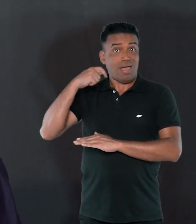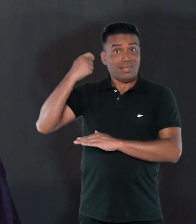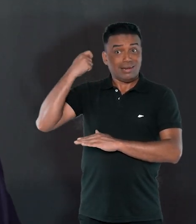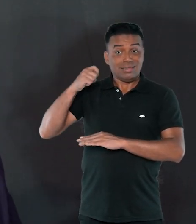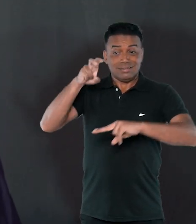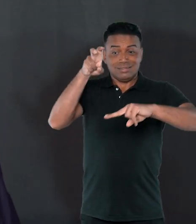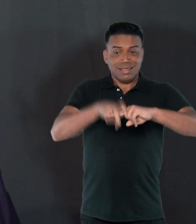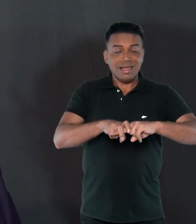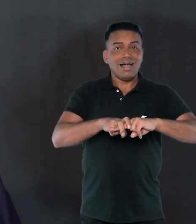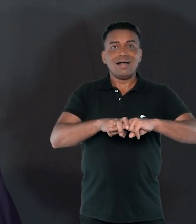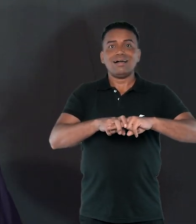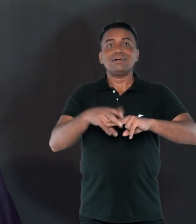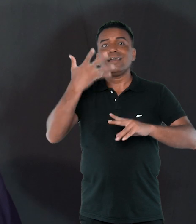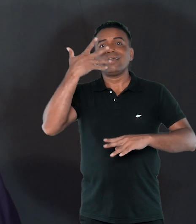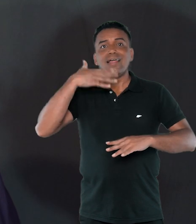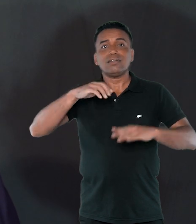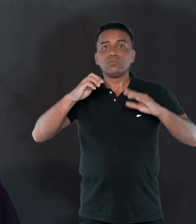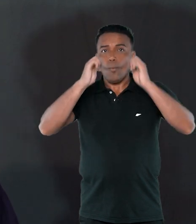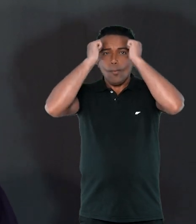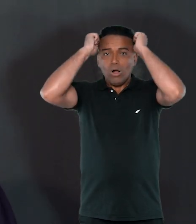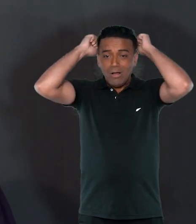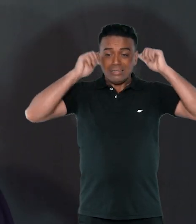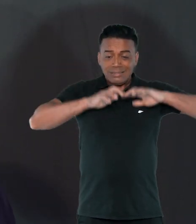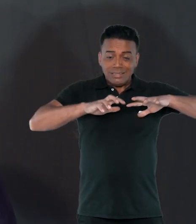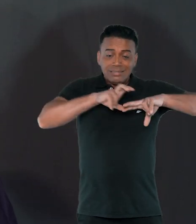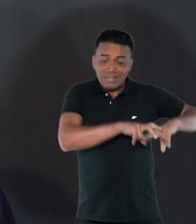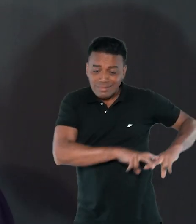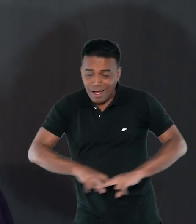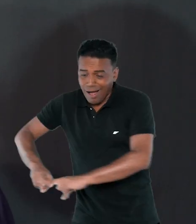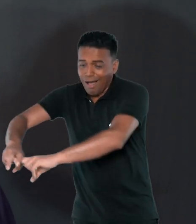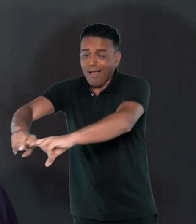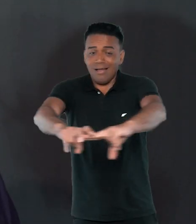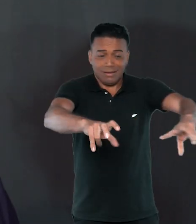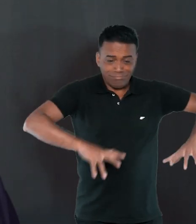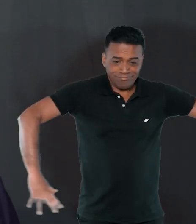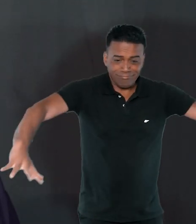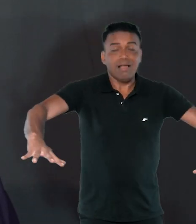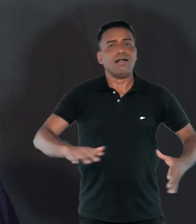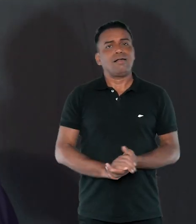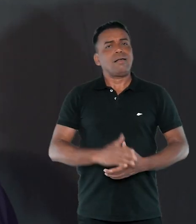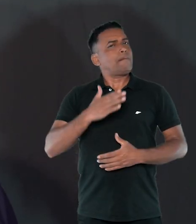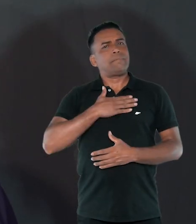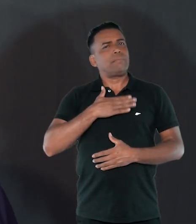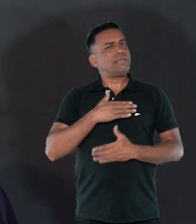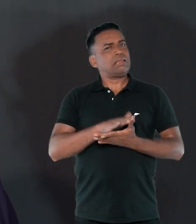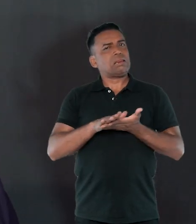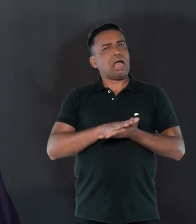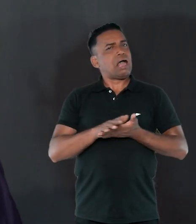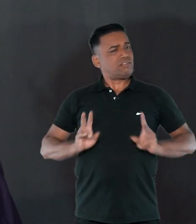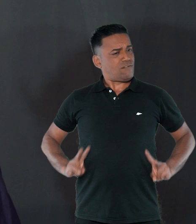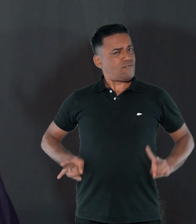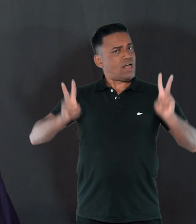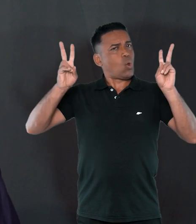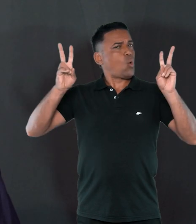crianças carequinhas com câncer. E a primeira frase era assim, para mim, nada tem mais valor que a vida